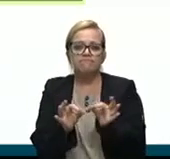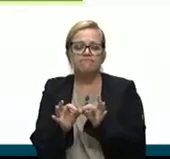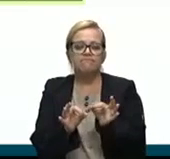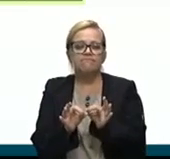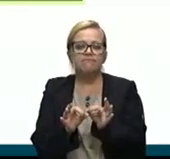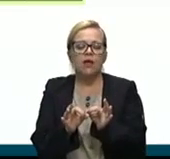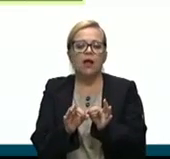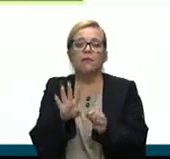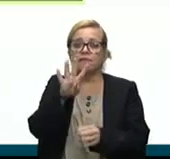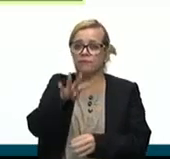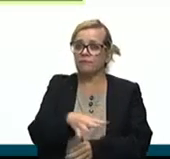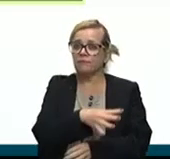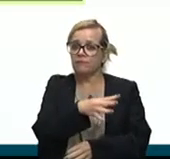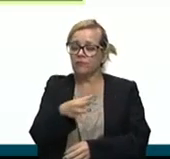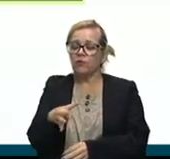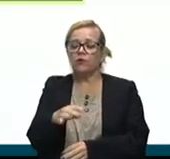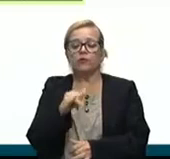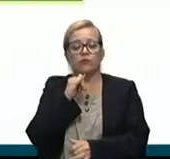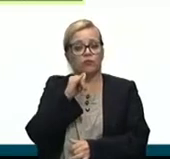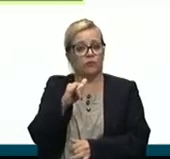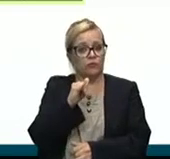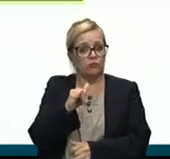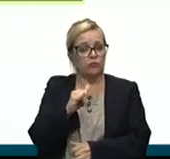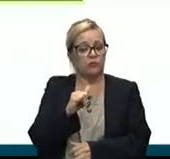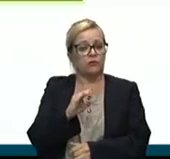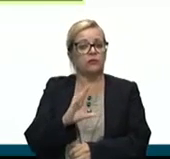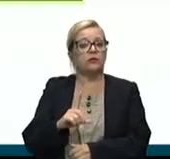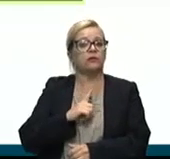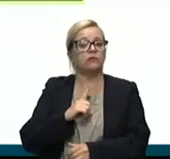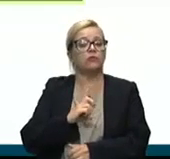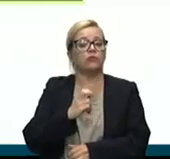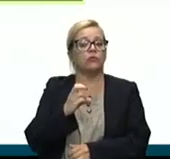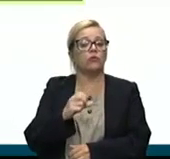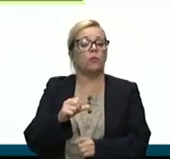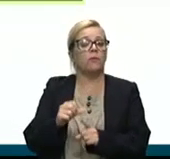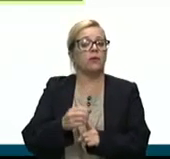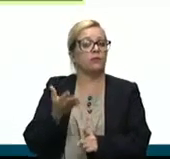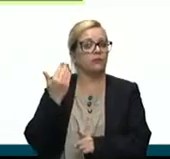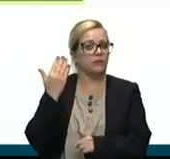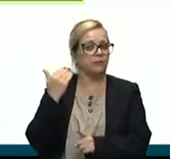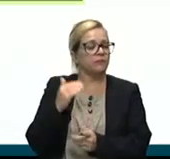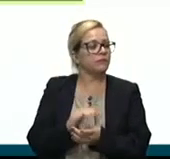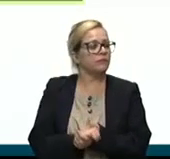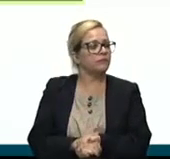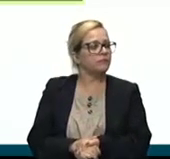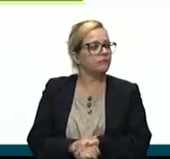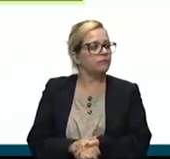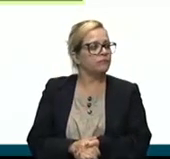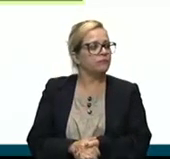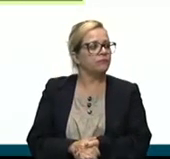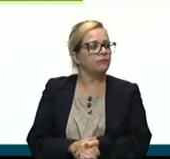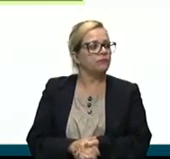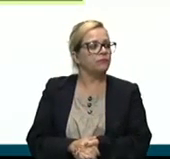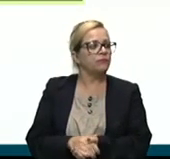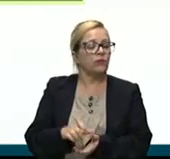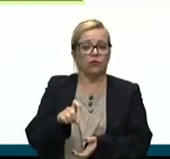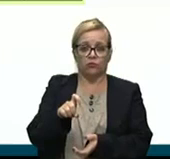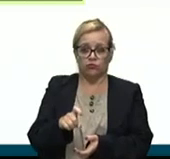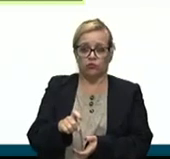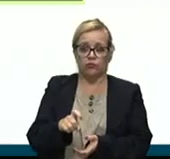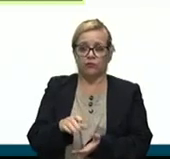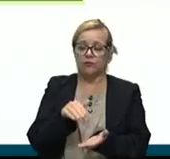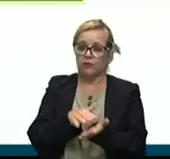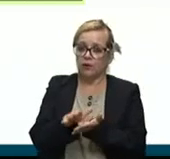a seguinte tabela com as informações dos últimos 5 meses. Então eu tenho aqui, vou chamar de X, gastos